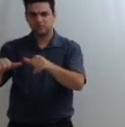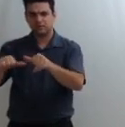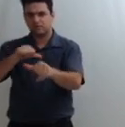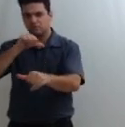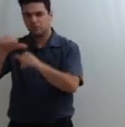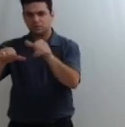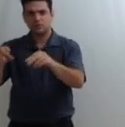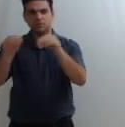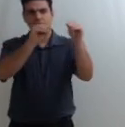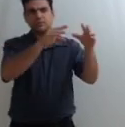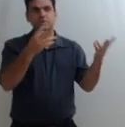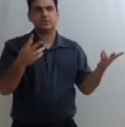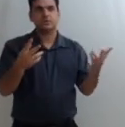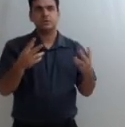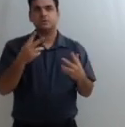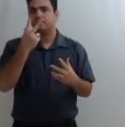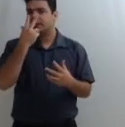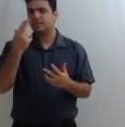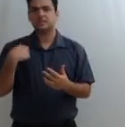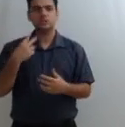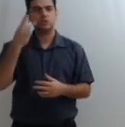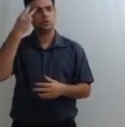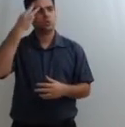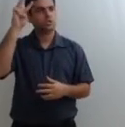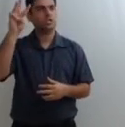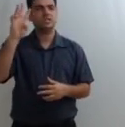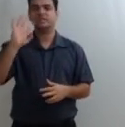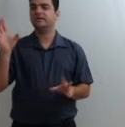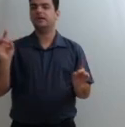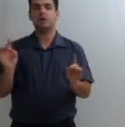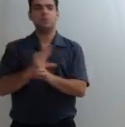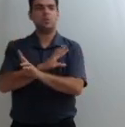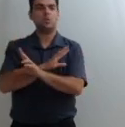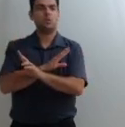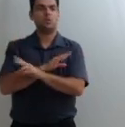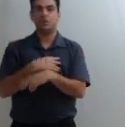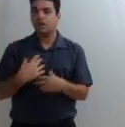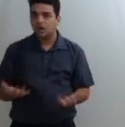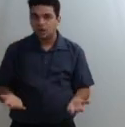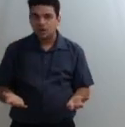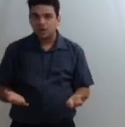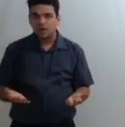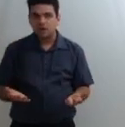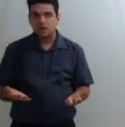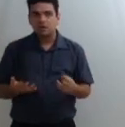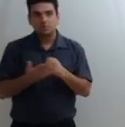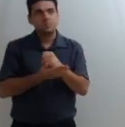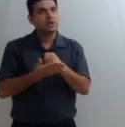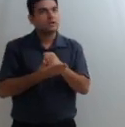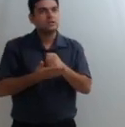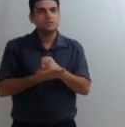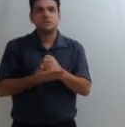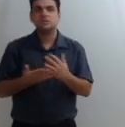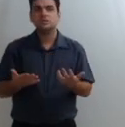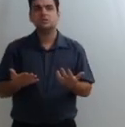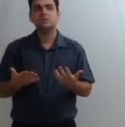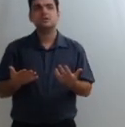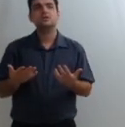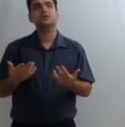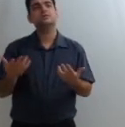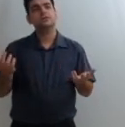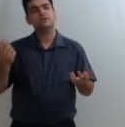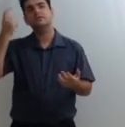portanto, reabilitada, mas usou do mesmo fundamento da falta grave, e só, repito, somente dessa falta